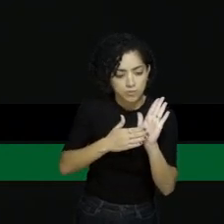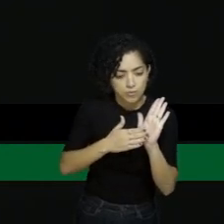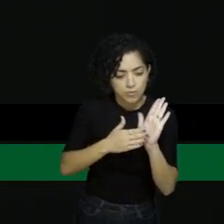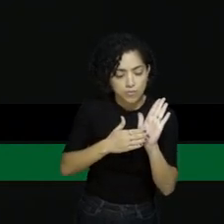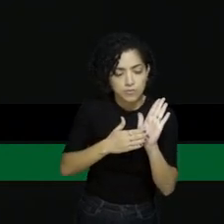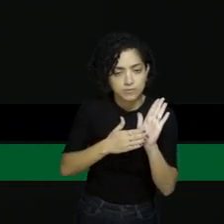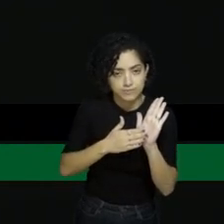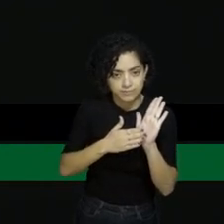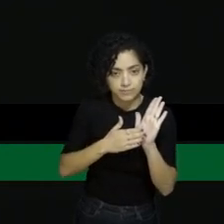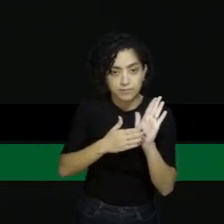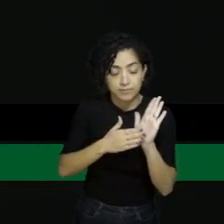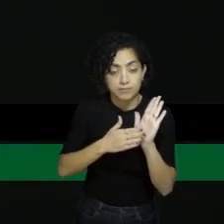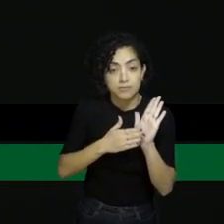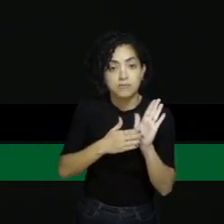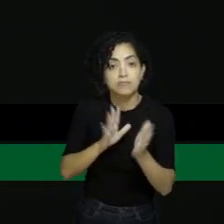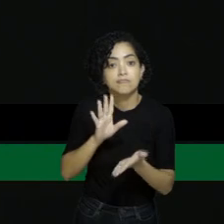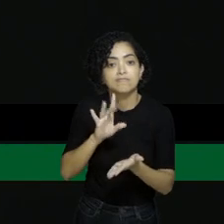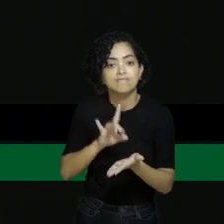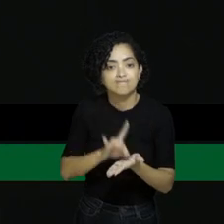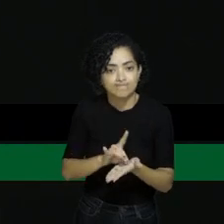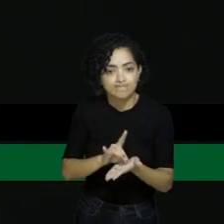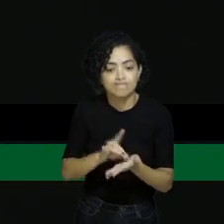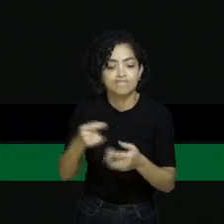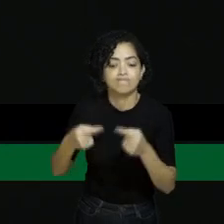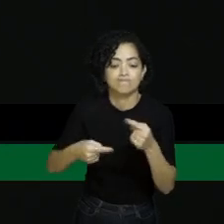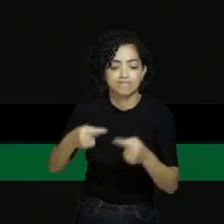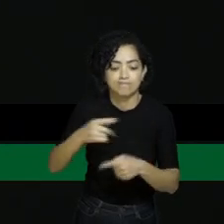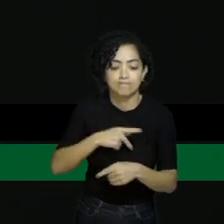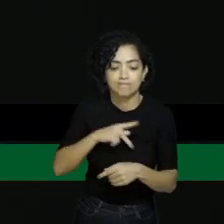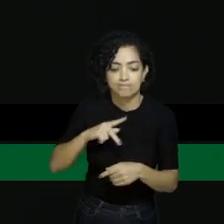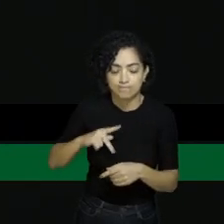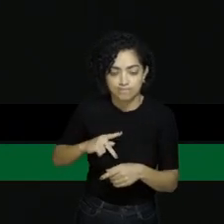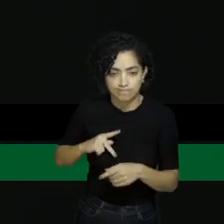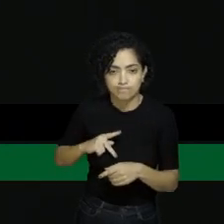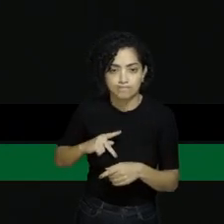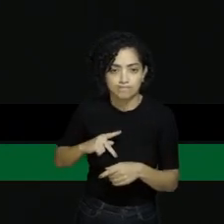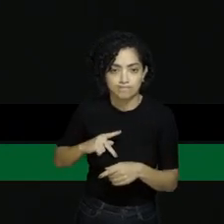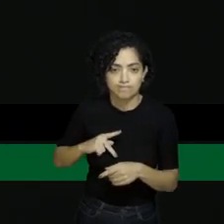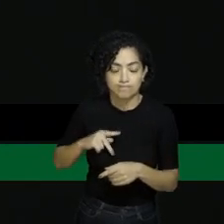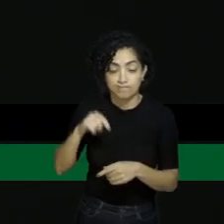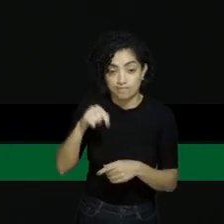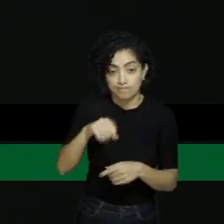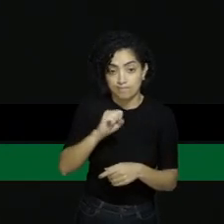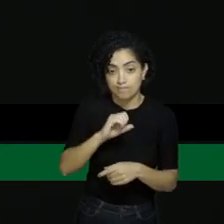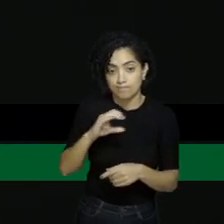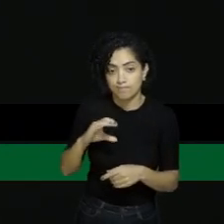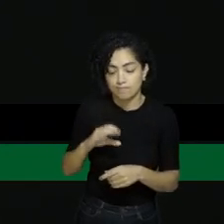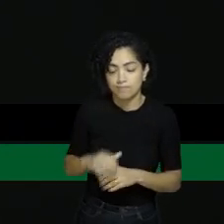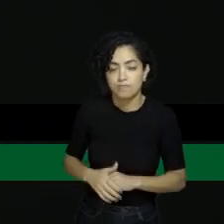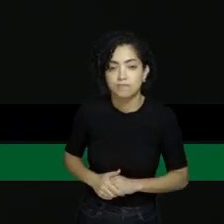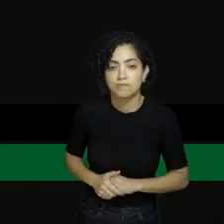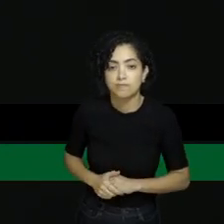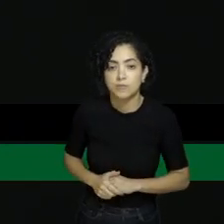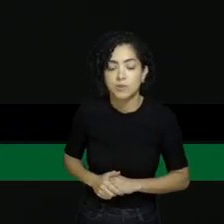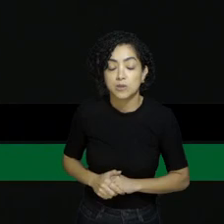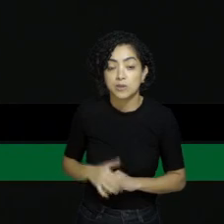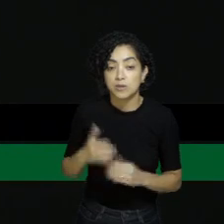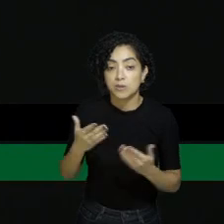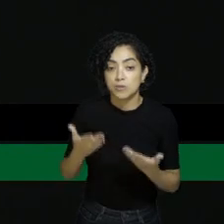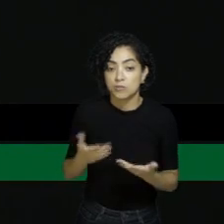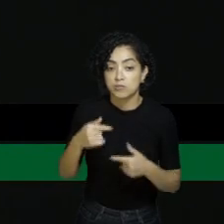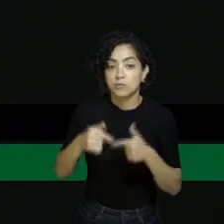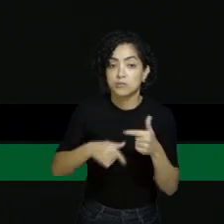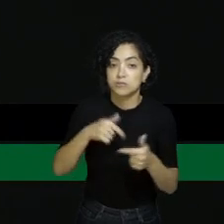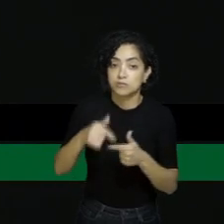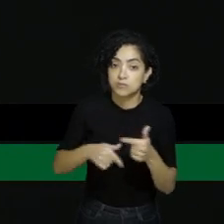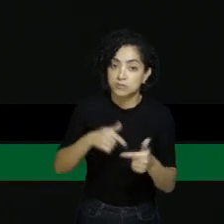que ela se torne uma política pública aqui no Estado de Santa Catarina. Quando nós fomos trabalhando